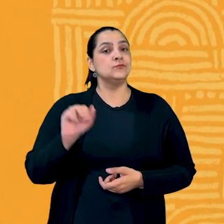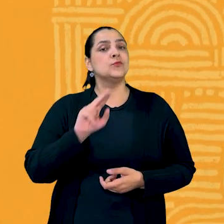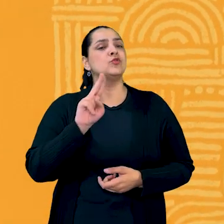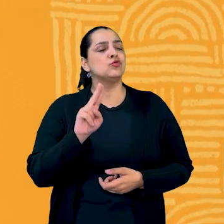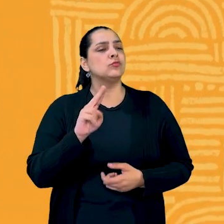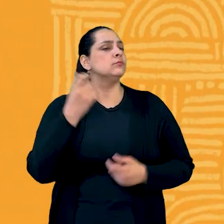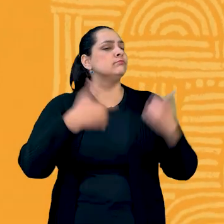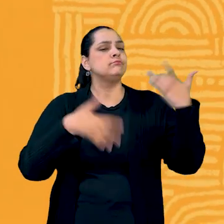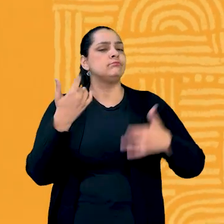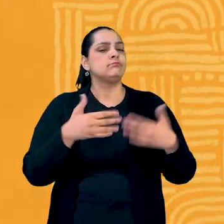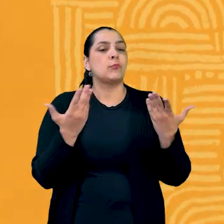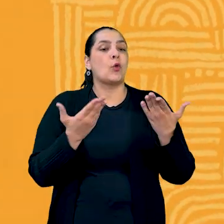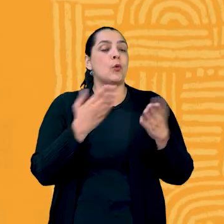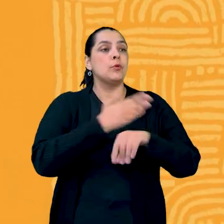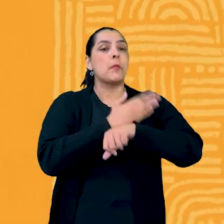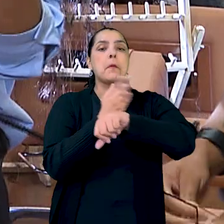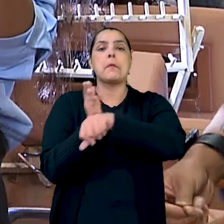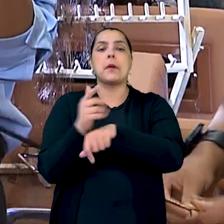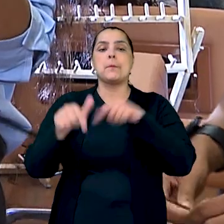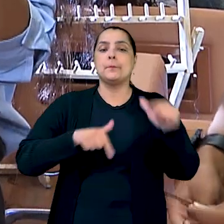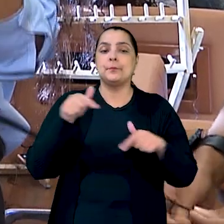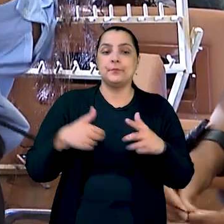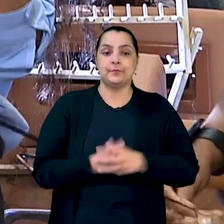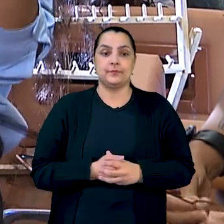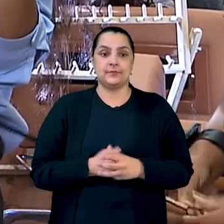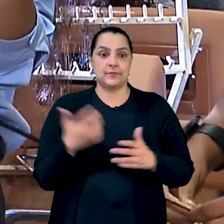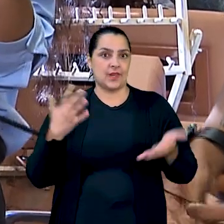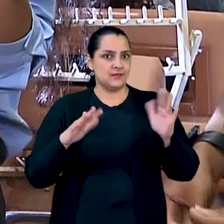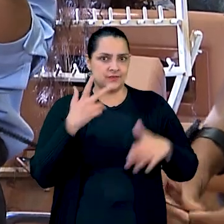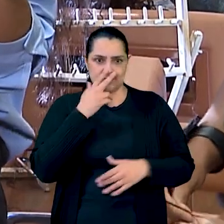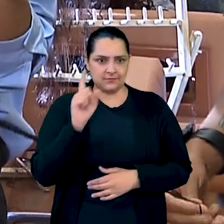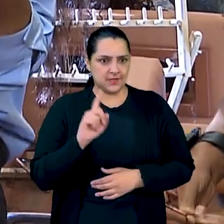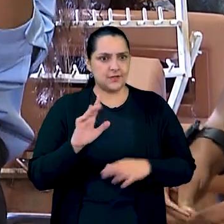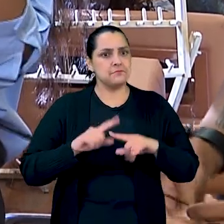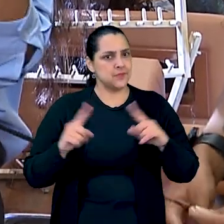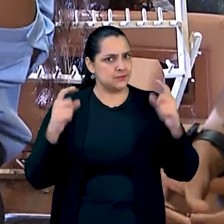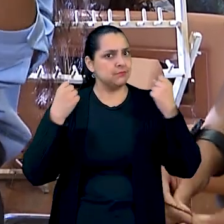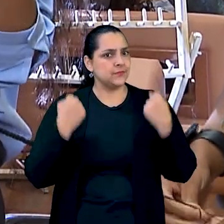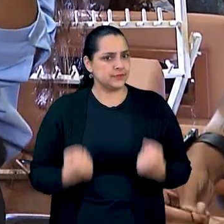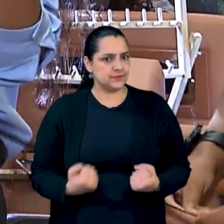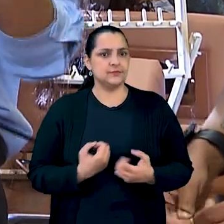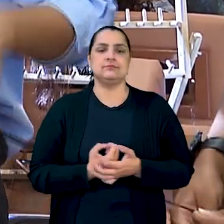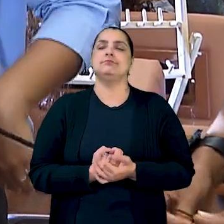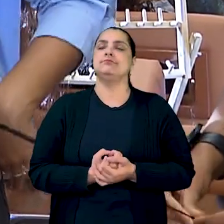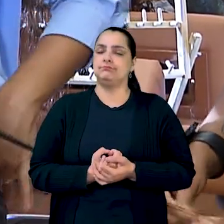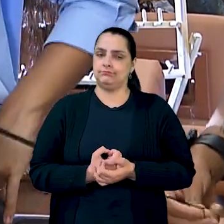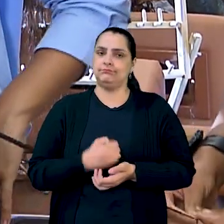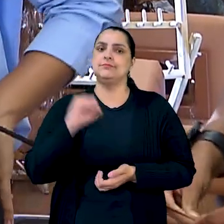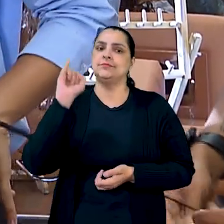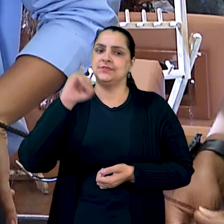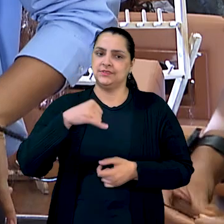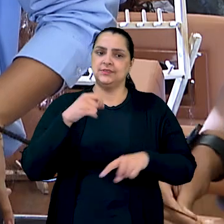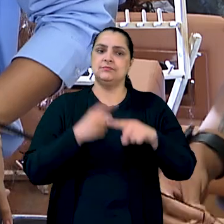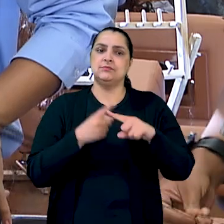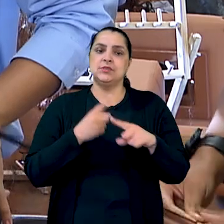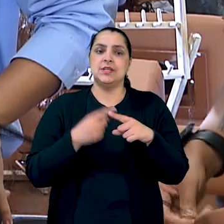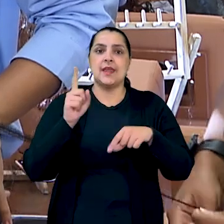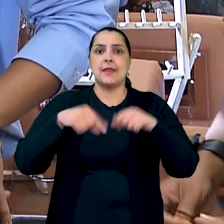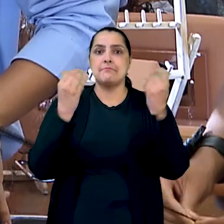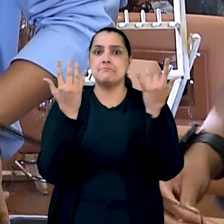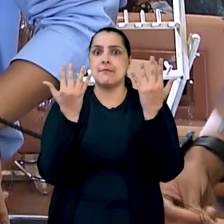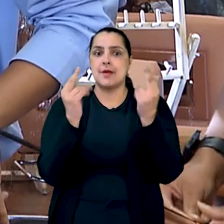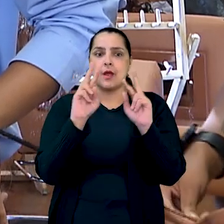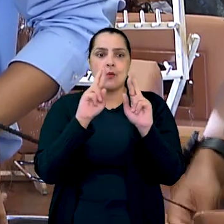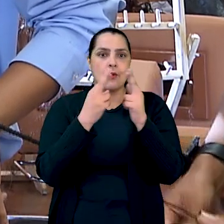Ju, queria que você falasse sobre a rotina de trabalho de vocês. Às vezes pode não parecer, mas ela é puxada, né? Sim, é puxada porque é um